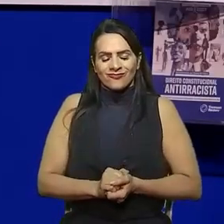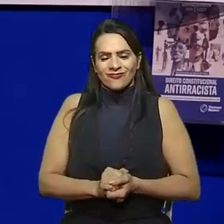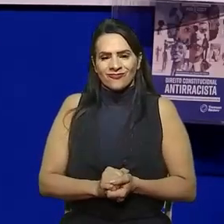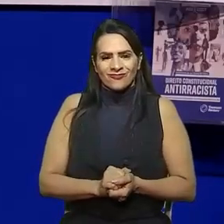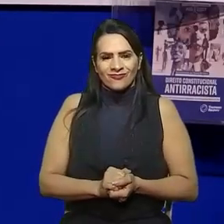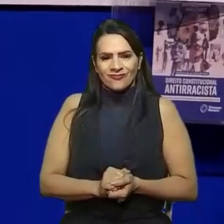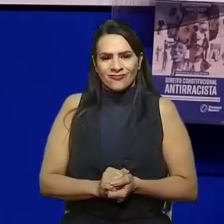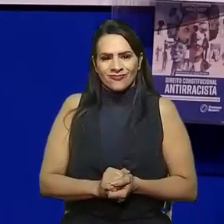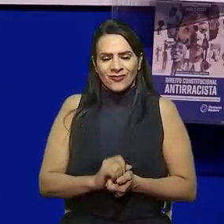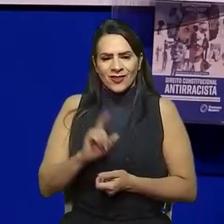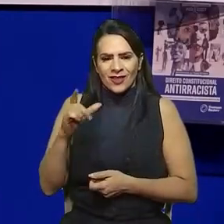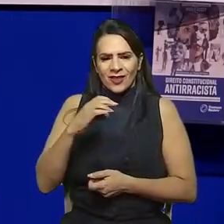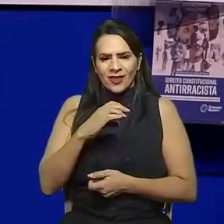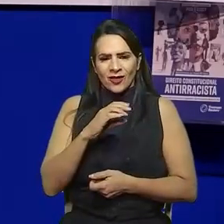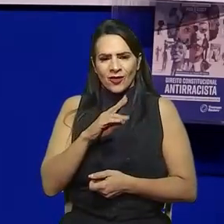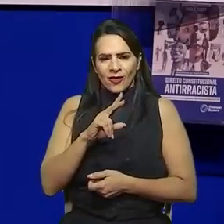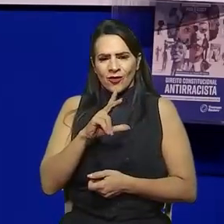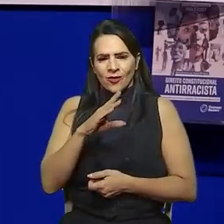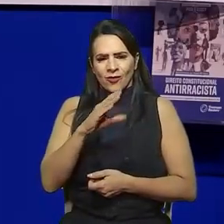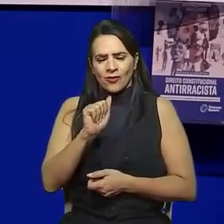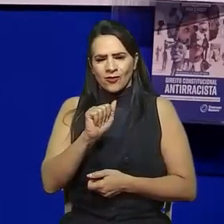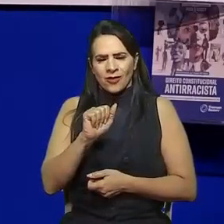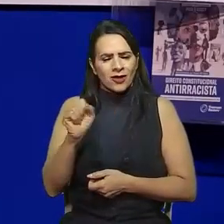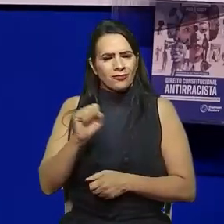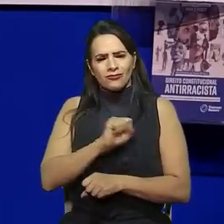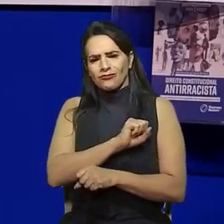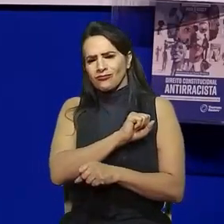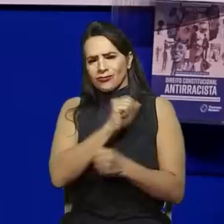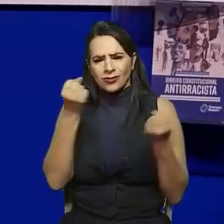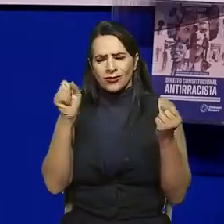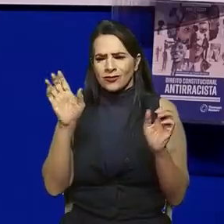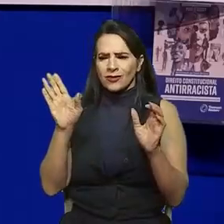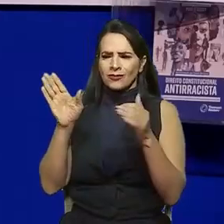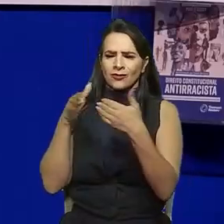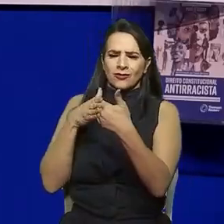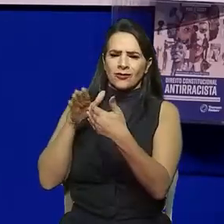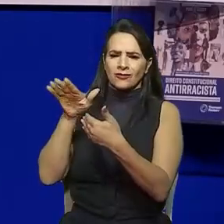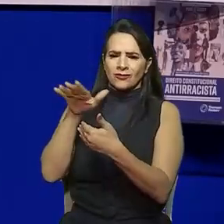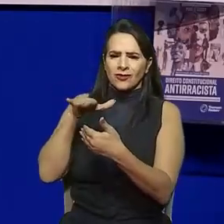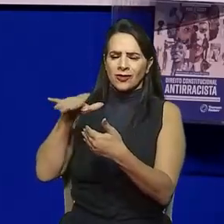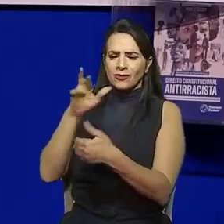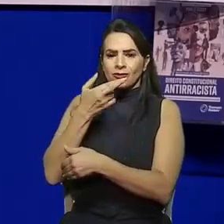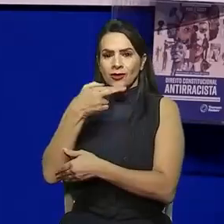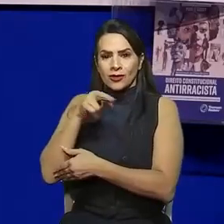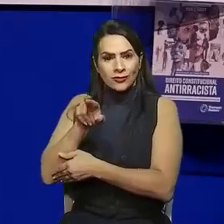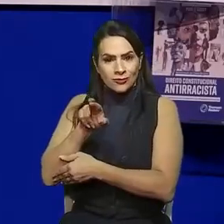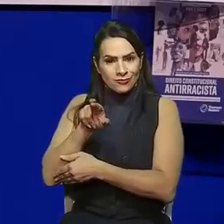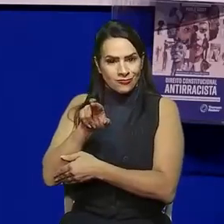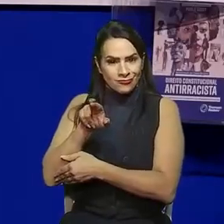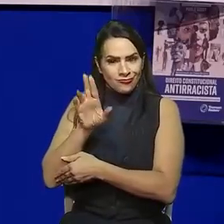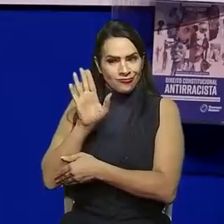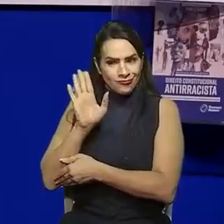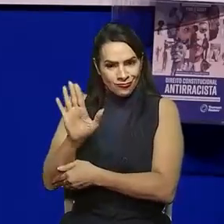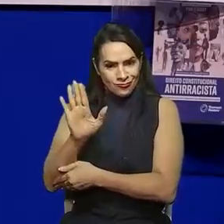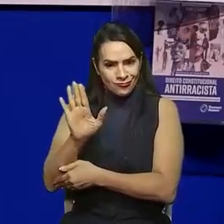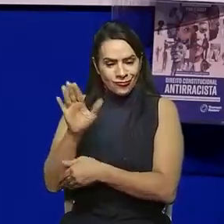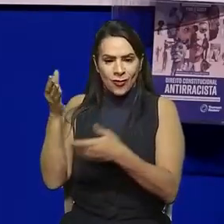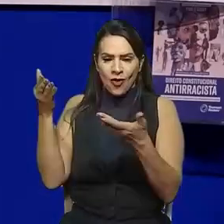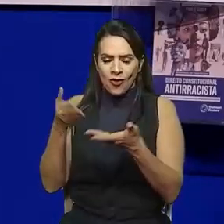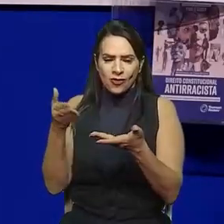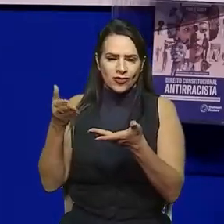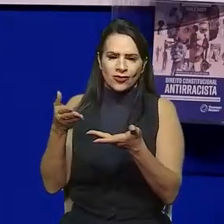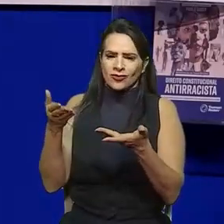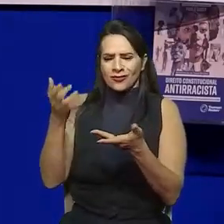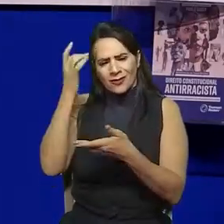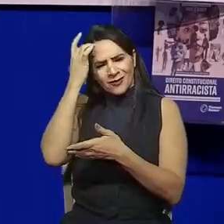verificar isso em Cuba era impossível, porque eles estavam muito fechados em termos de religião, ainda. Hoje em dia é